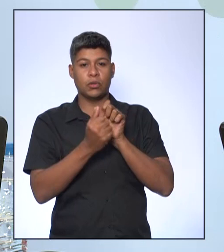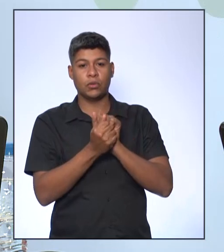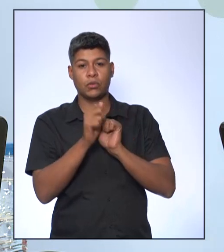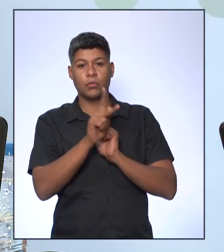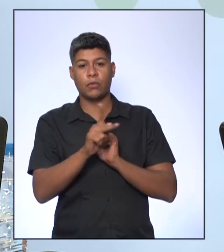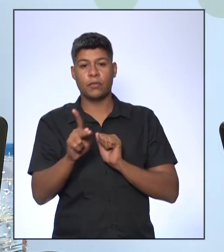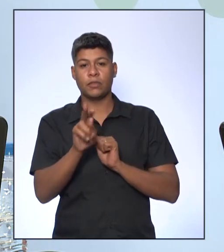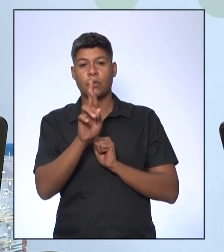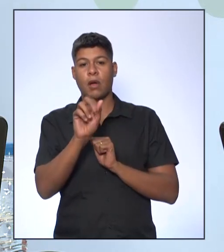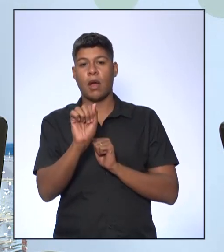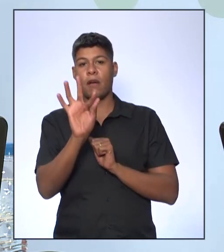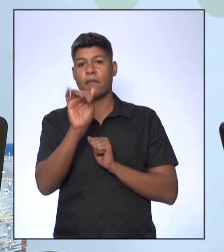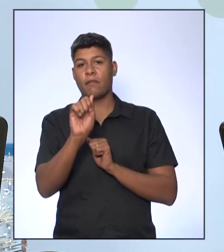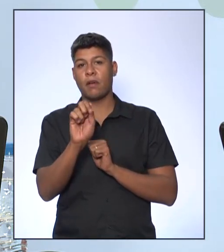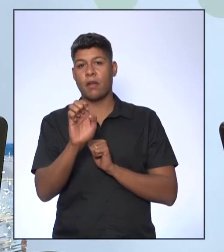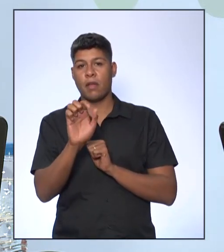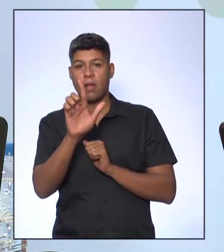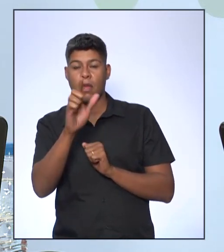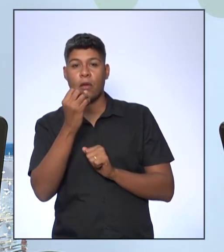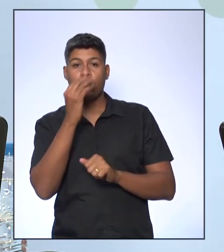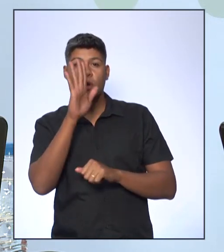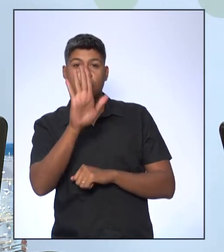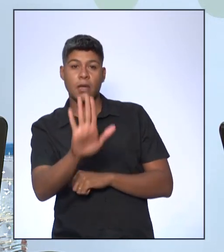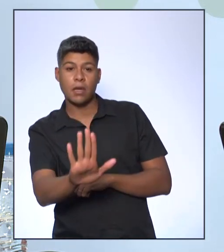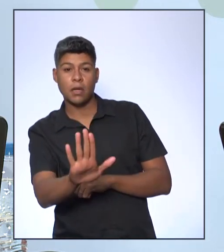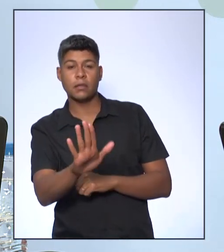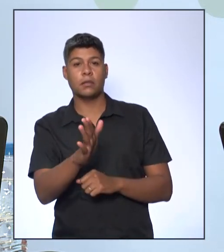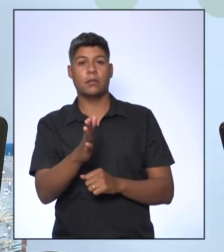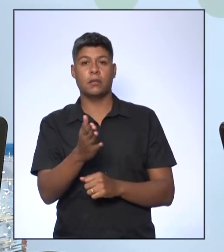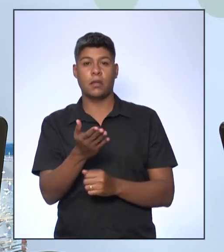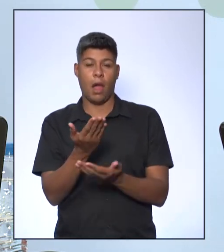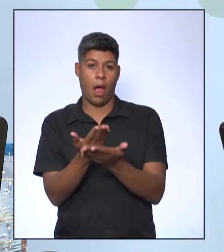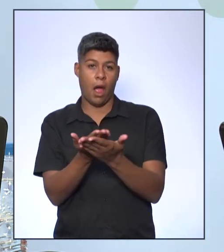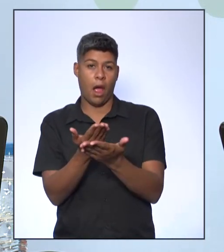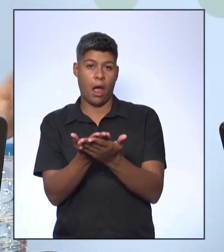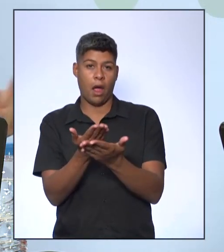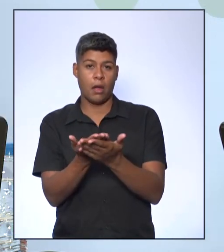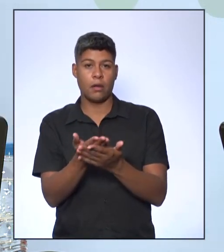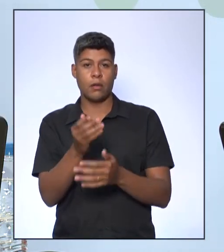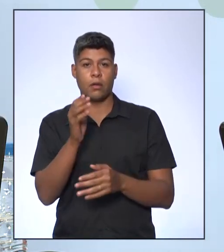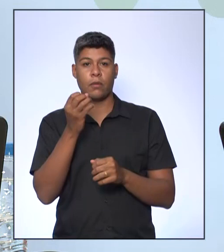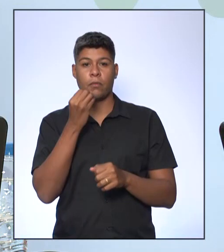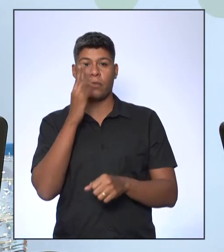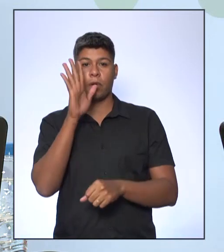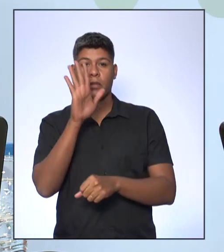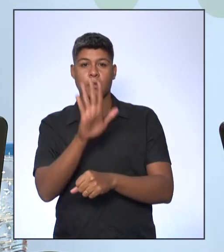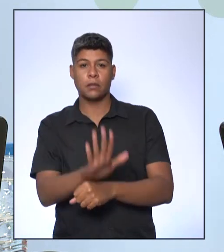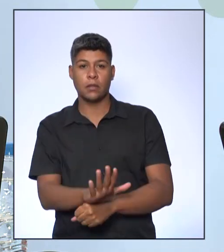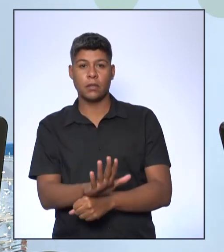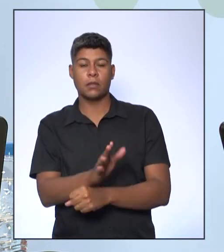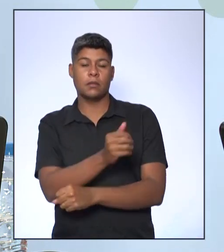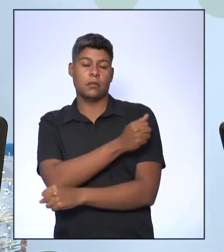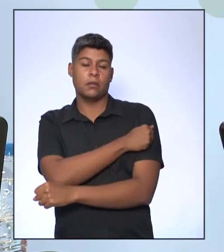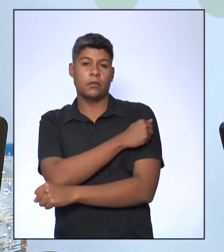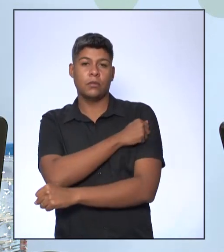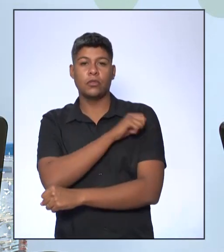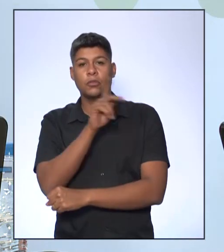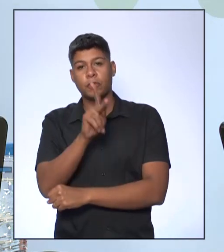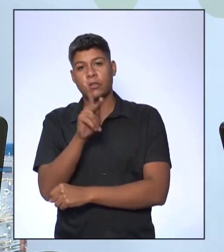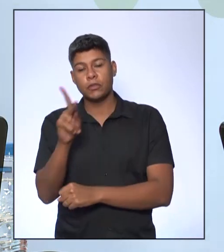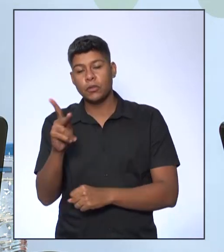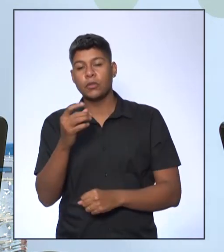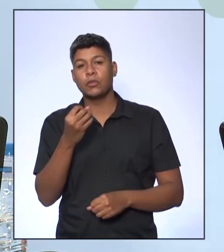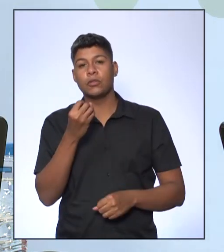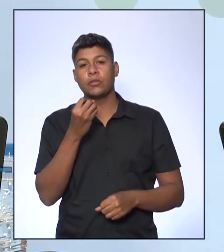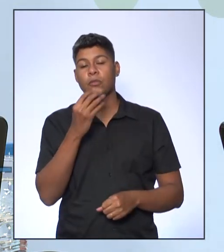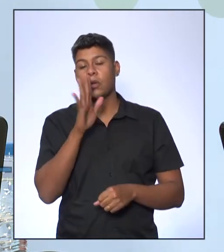Olá, boa tarde estudantes, boa tarde professores, boa tarde curiosos que querem aprender um pouco de matemática. Estaremos hoje aqui